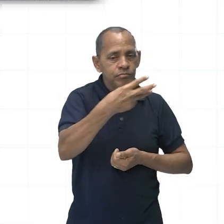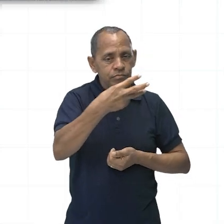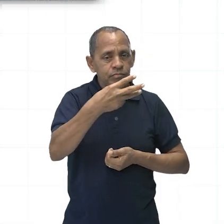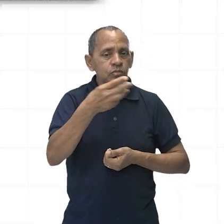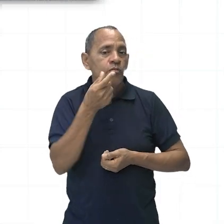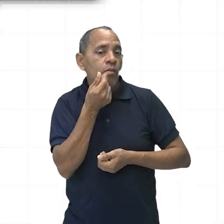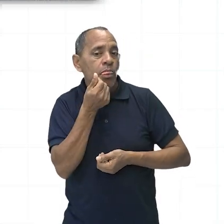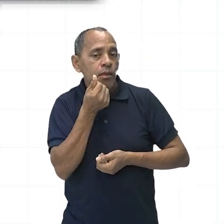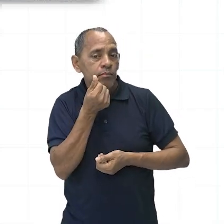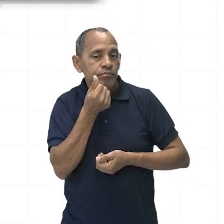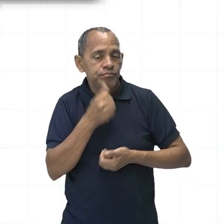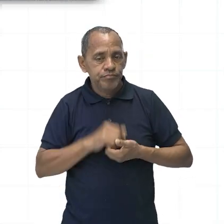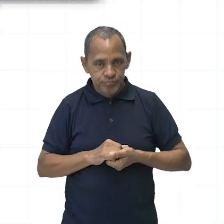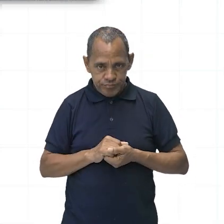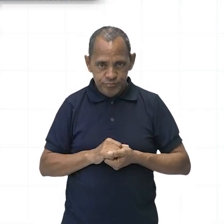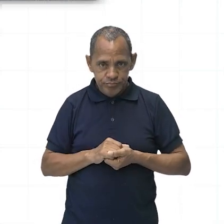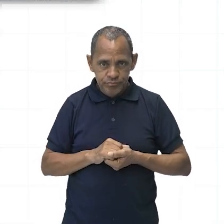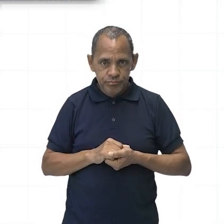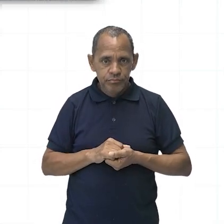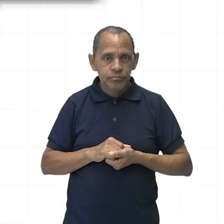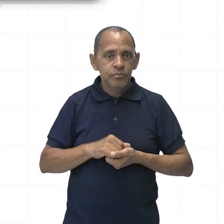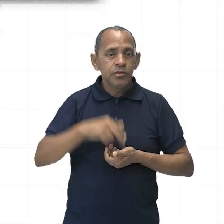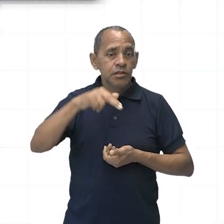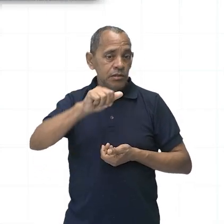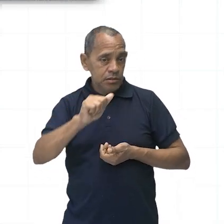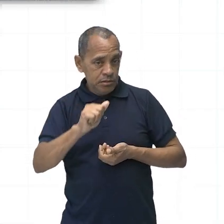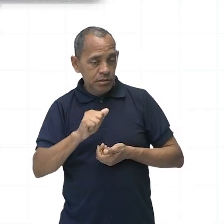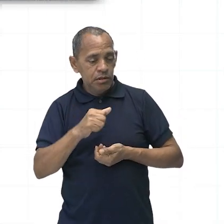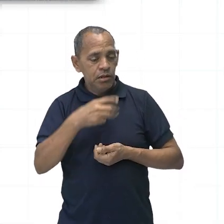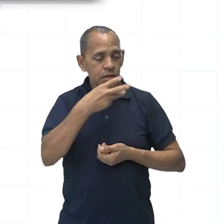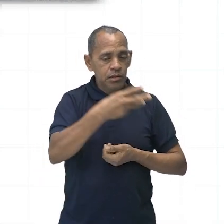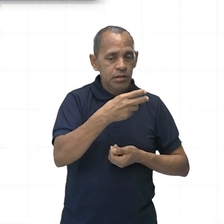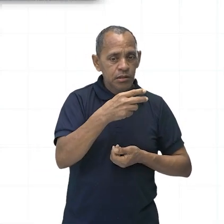23 do sódio, que é o Na, e